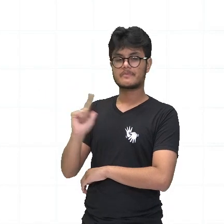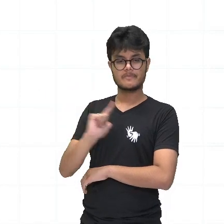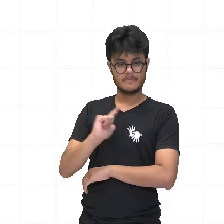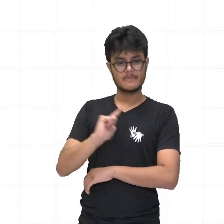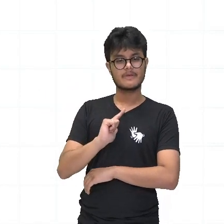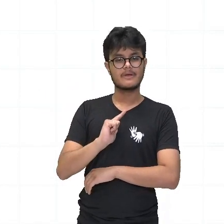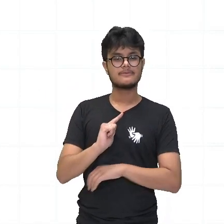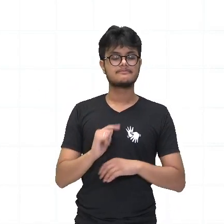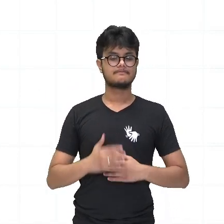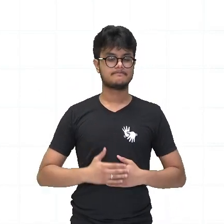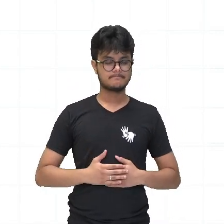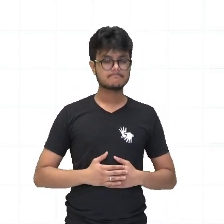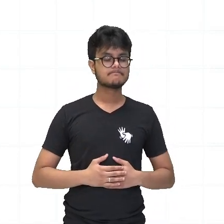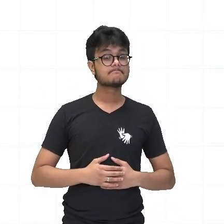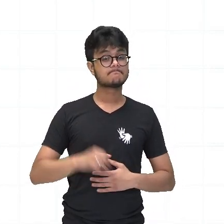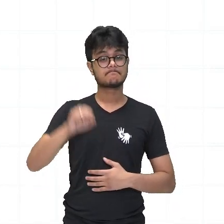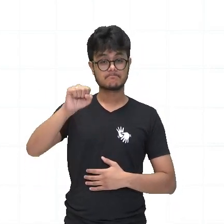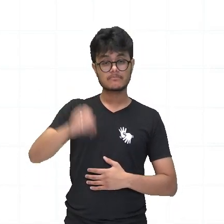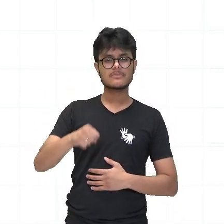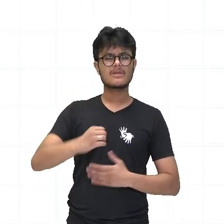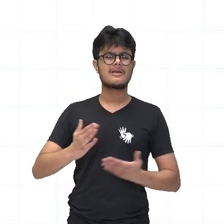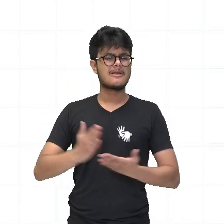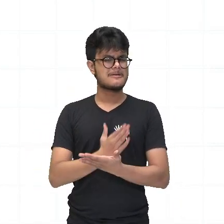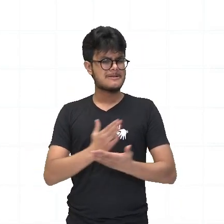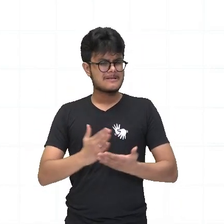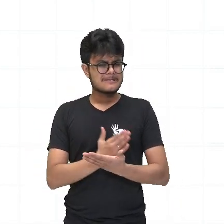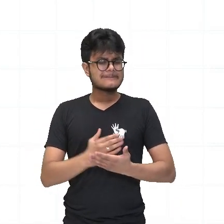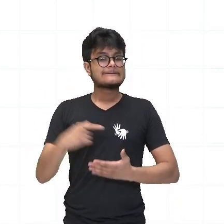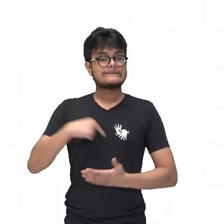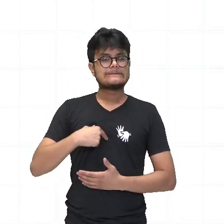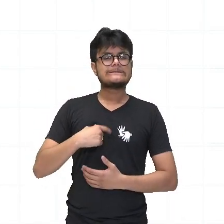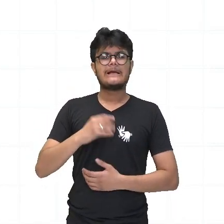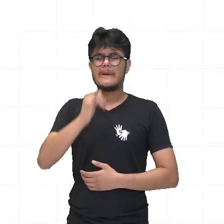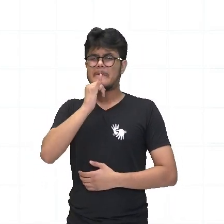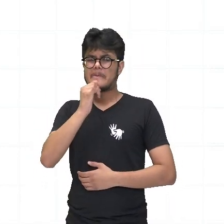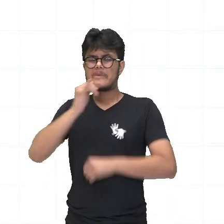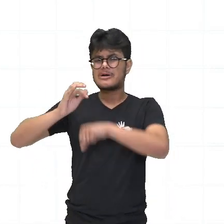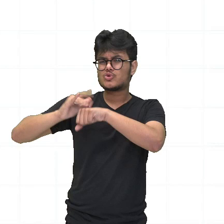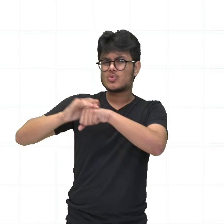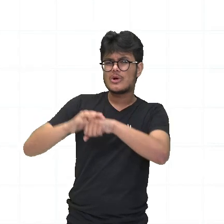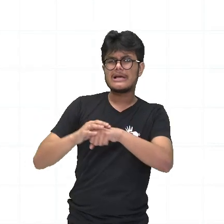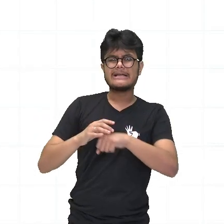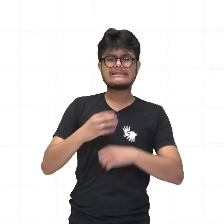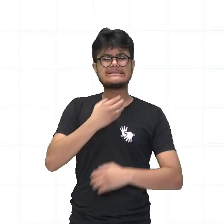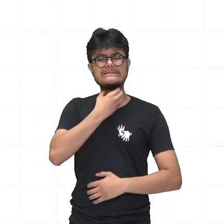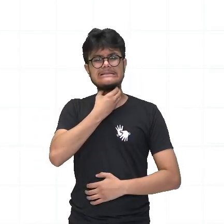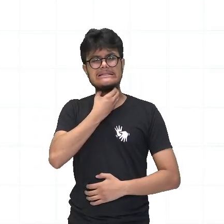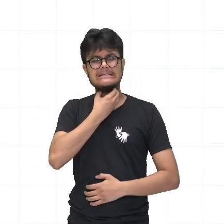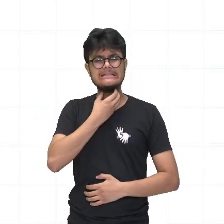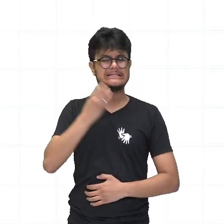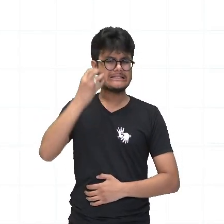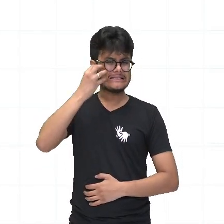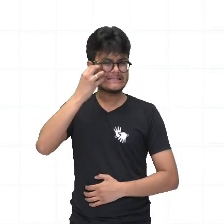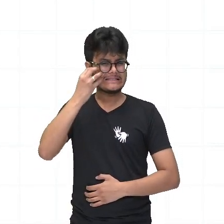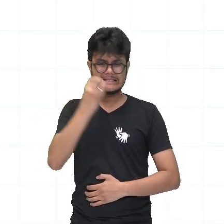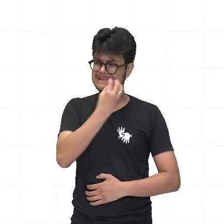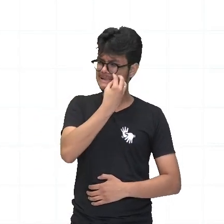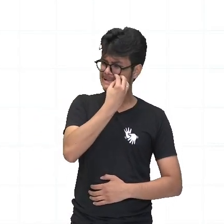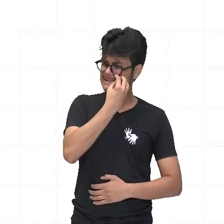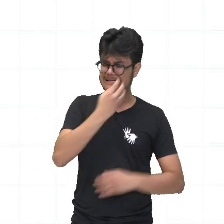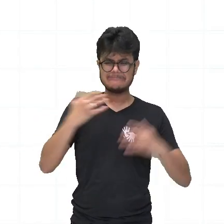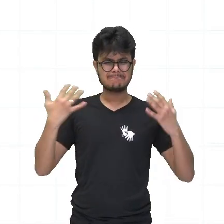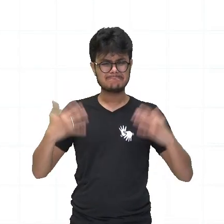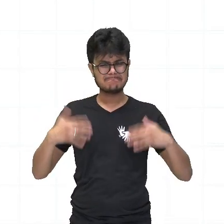as infecções das vias respiratórias, né, no caso da gripe. E a contaminação, ela se dá por